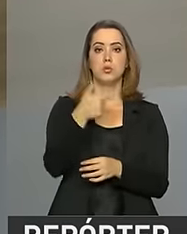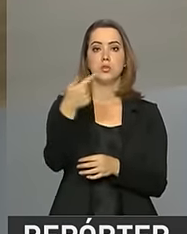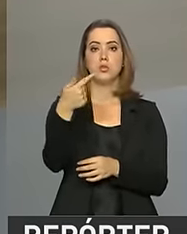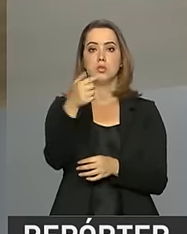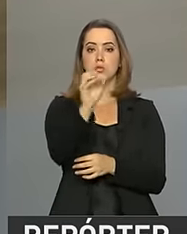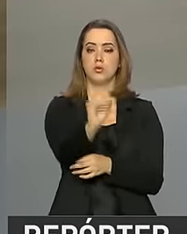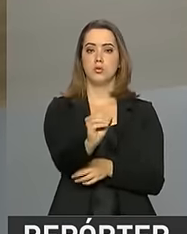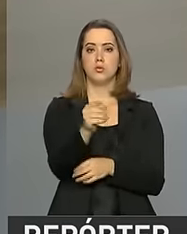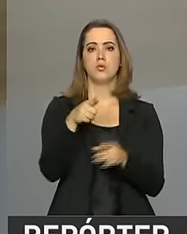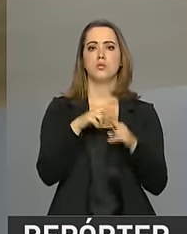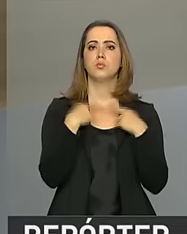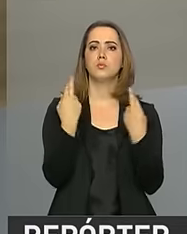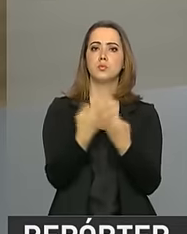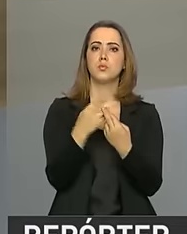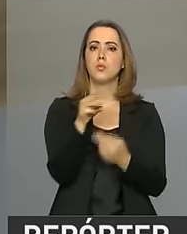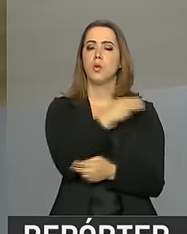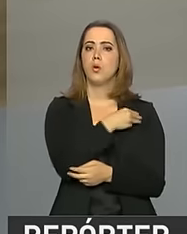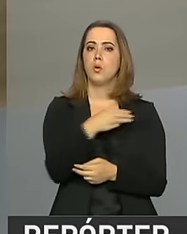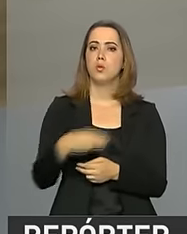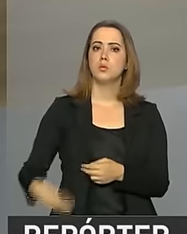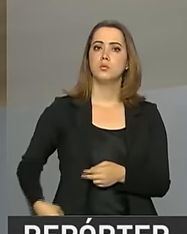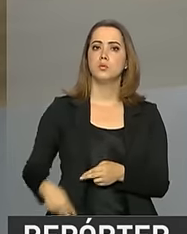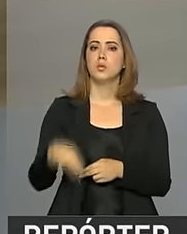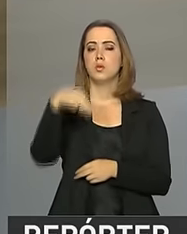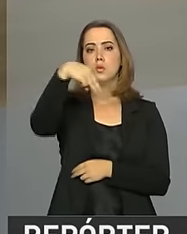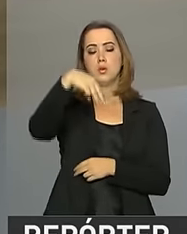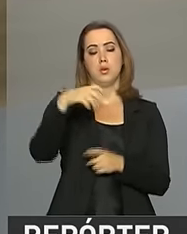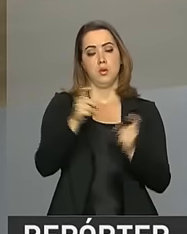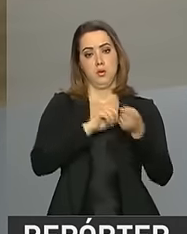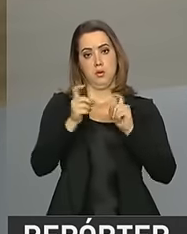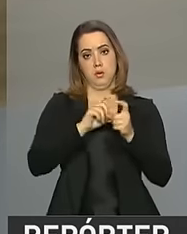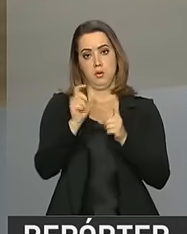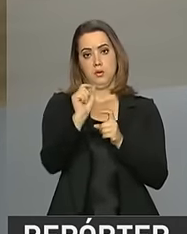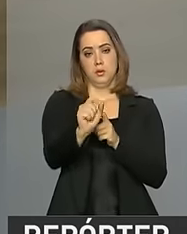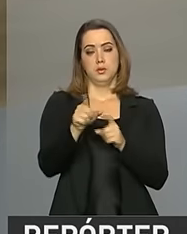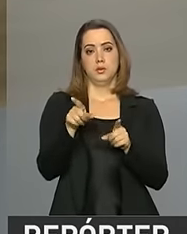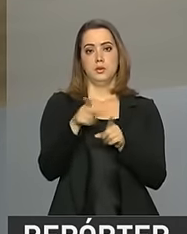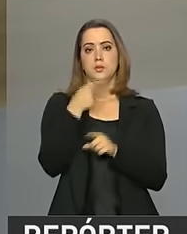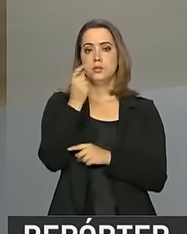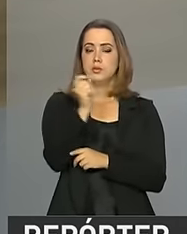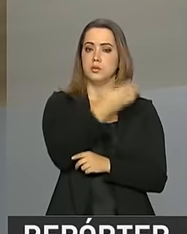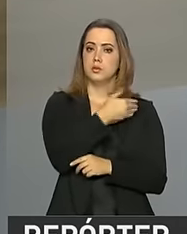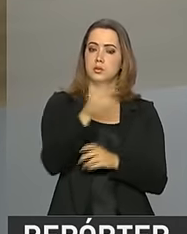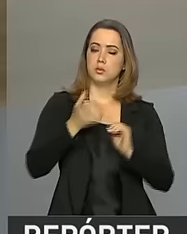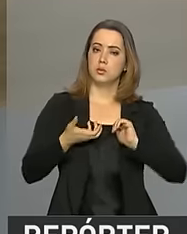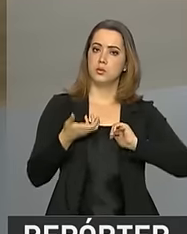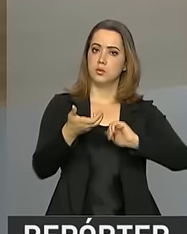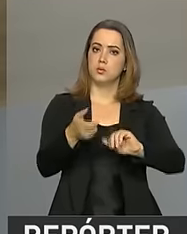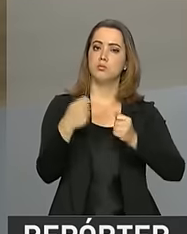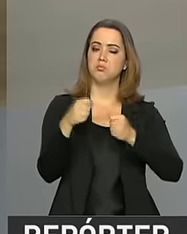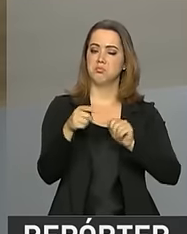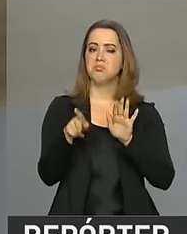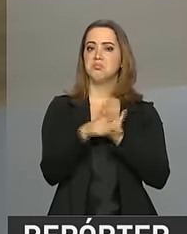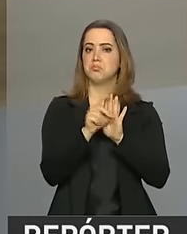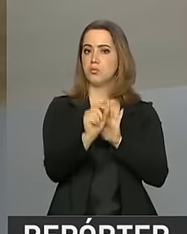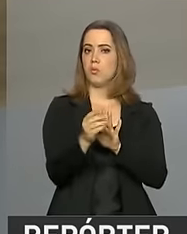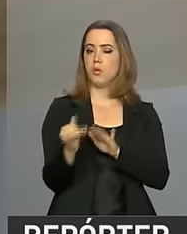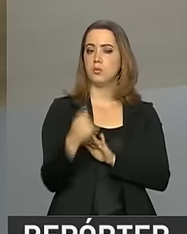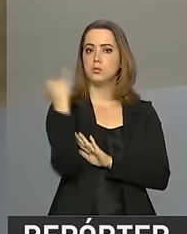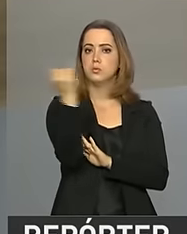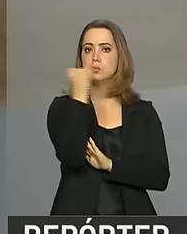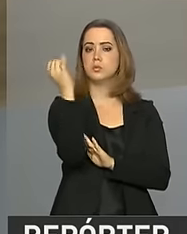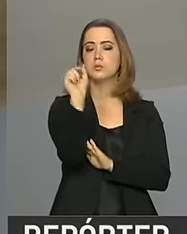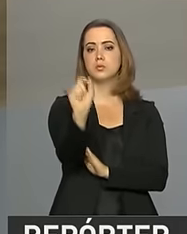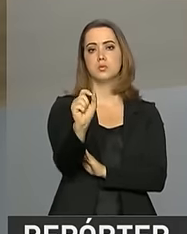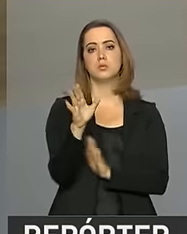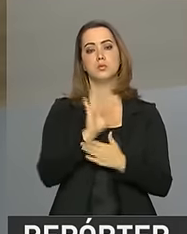país asiático, o ministro da Fazenda, Henrique Meirelles, disse que o Congresso Nacional tem um papel importante para ajudar o Brasil